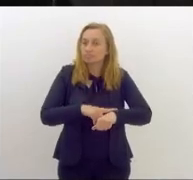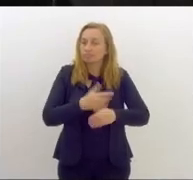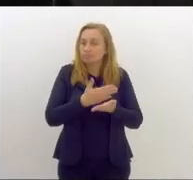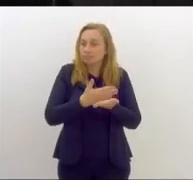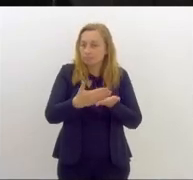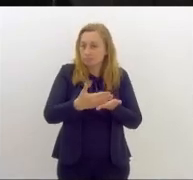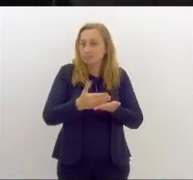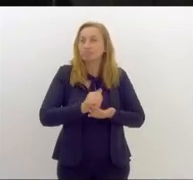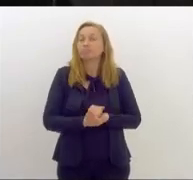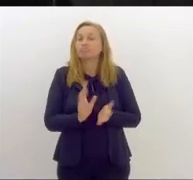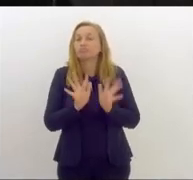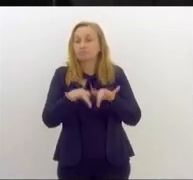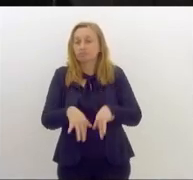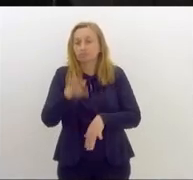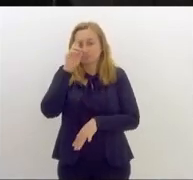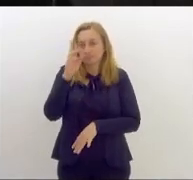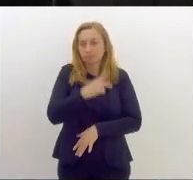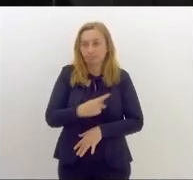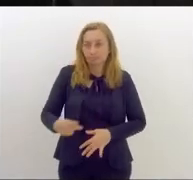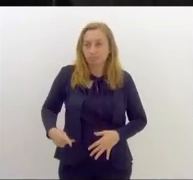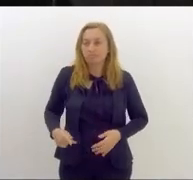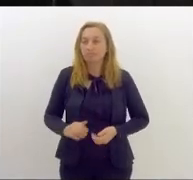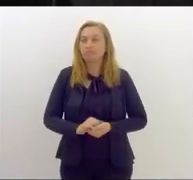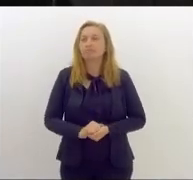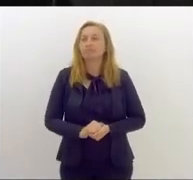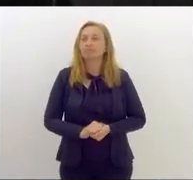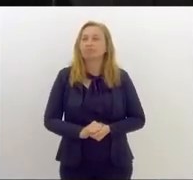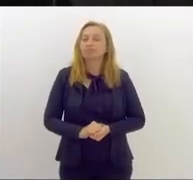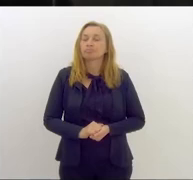e concluindo o seu presidente